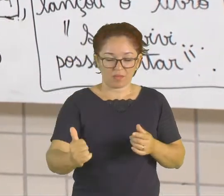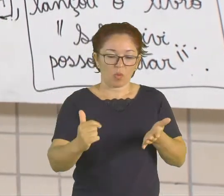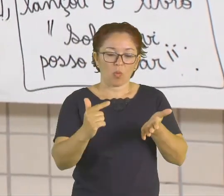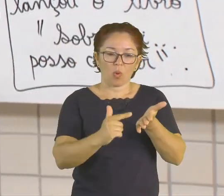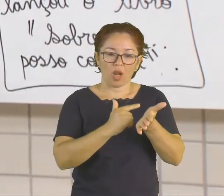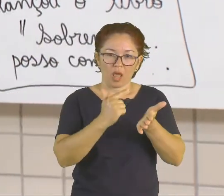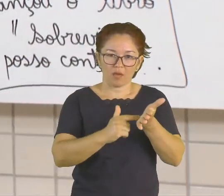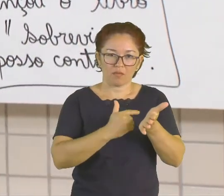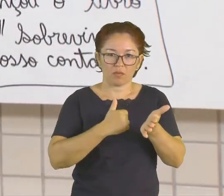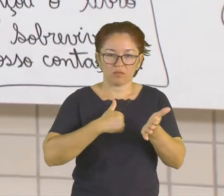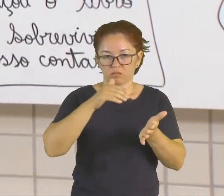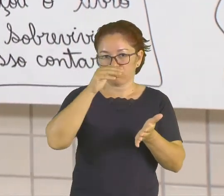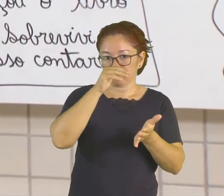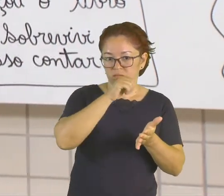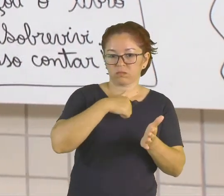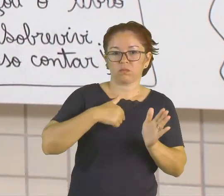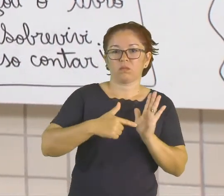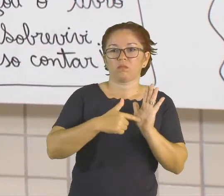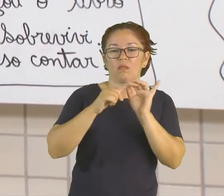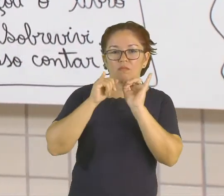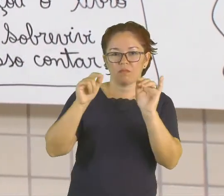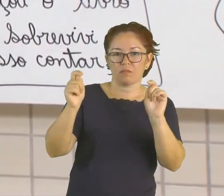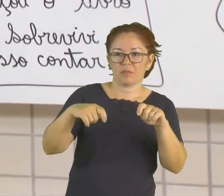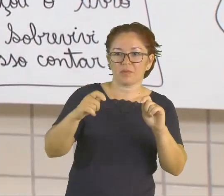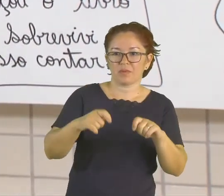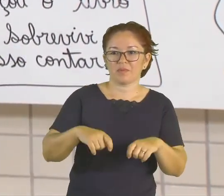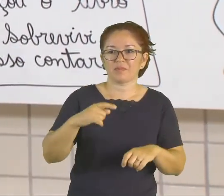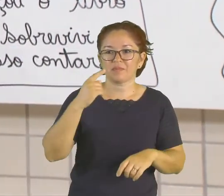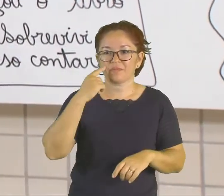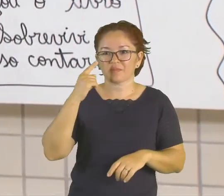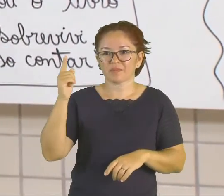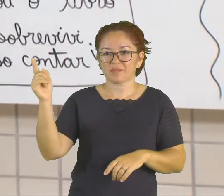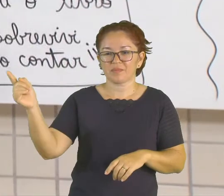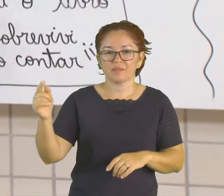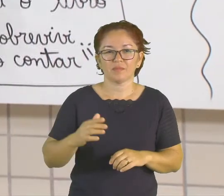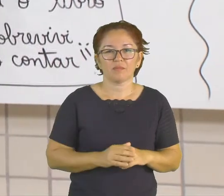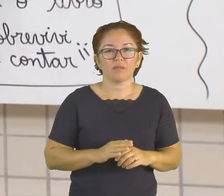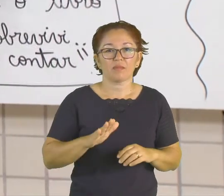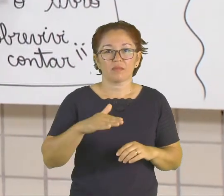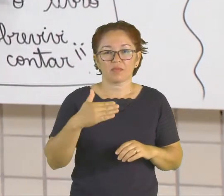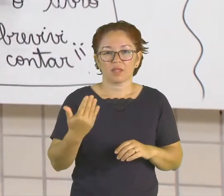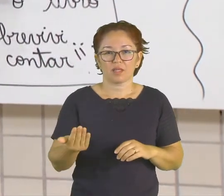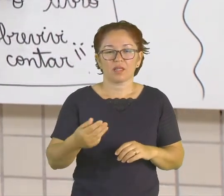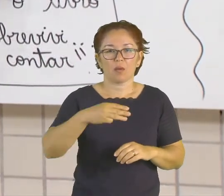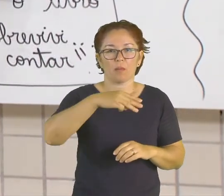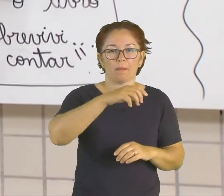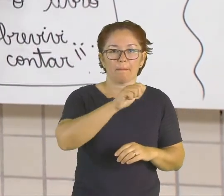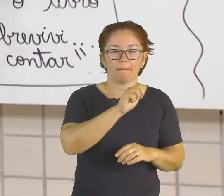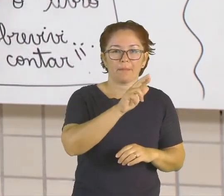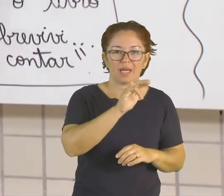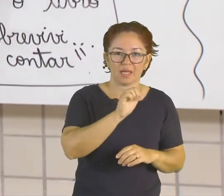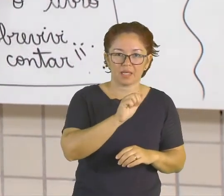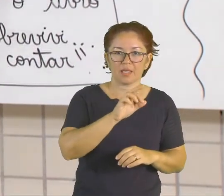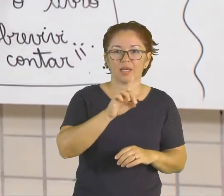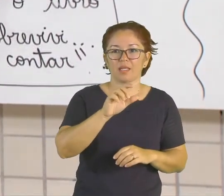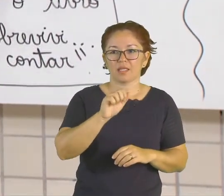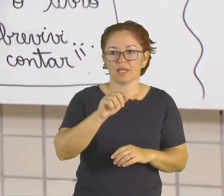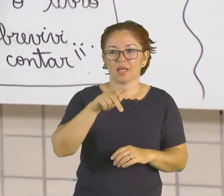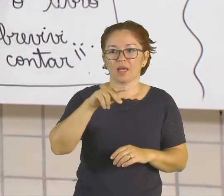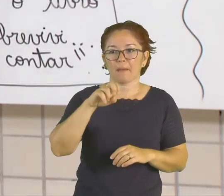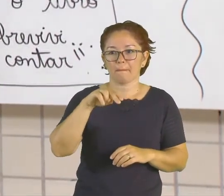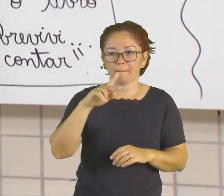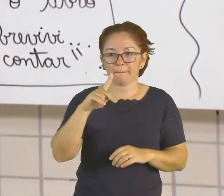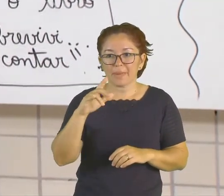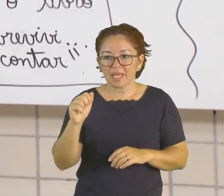sujeito, o verbo lança e o livro Sobrevivi, Posso Contar é o complemento,